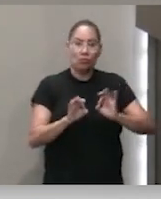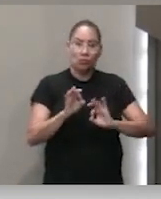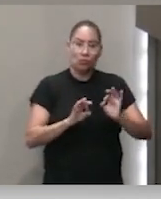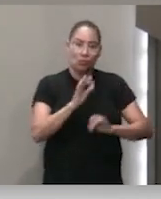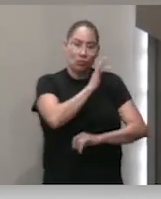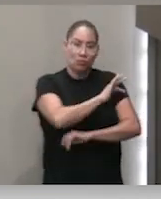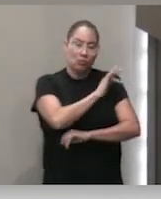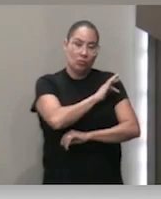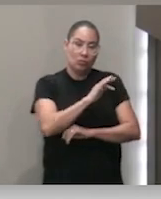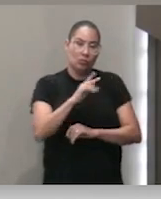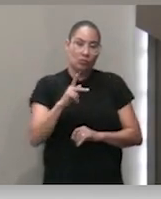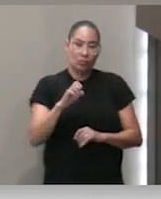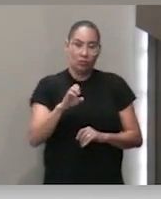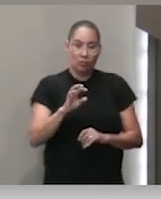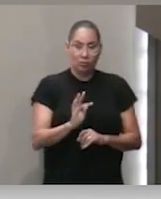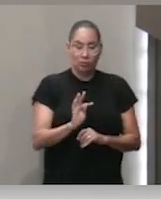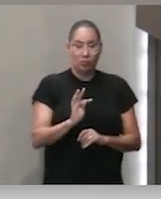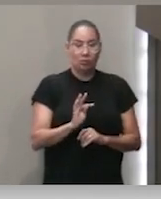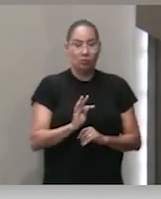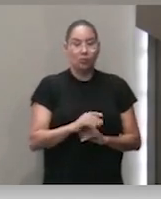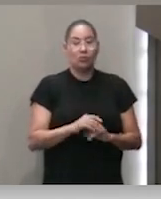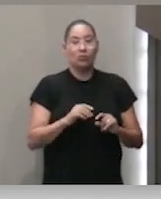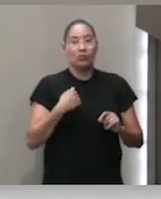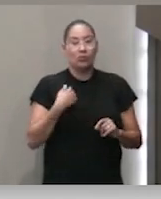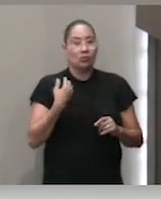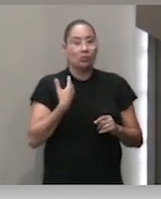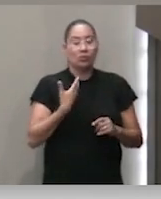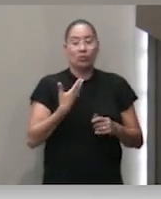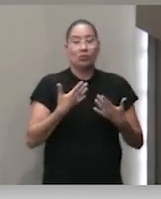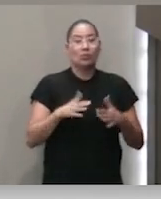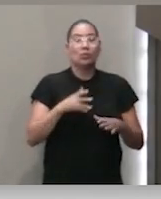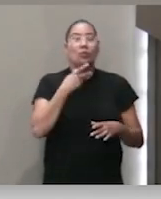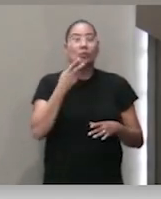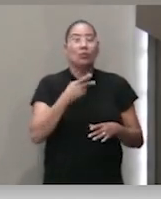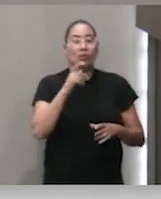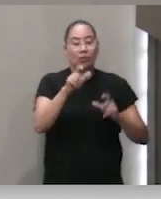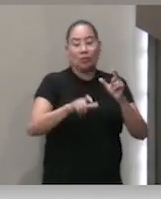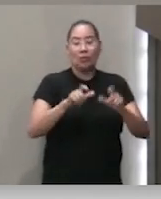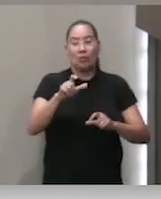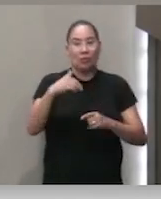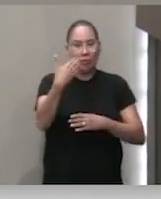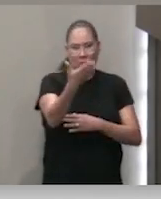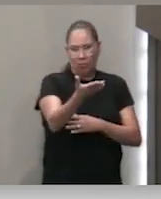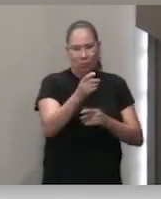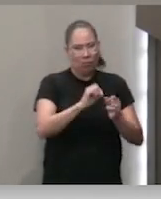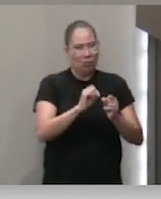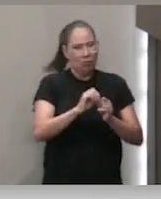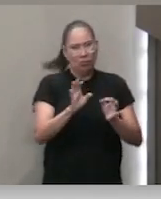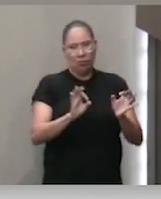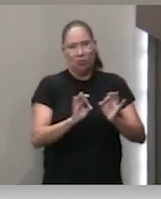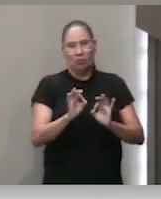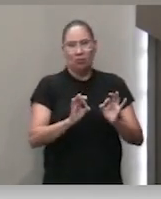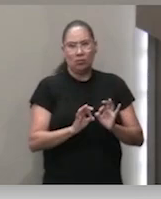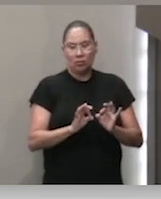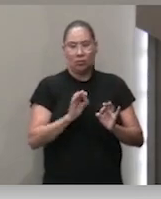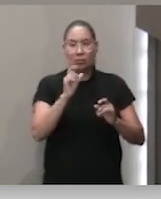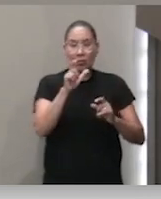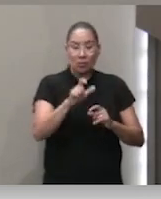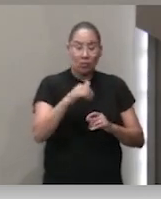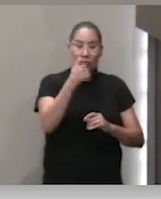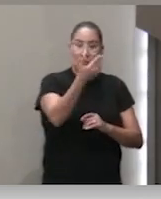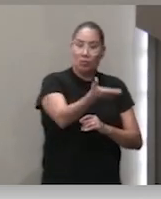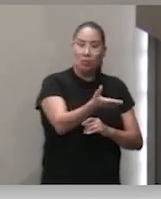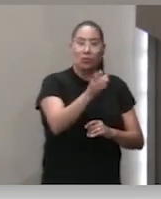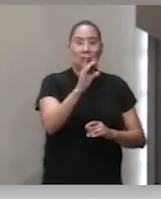PET. De resto, foi isso. E eu não estou querendo dizer, porque quem está fora não faz projeto. Quem está fora só faz